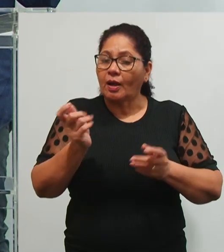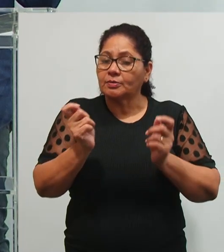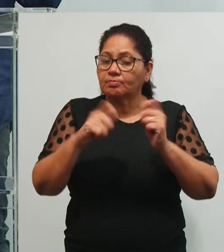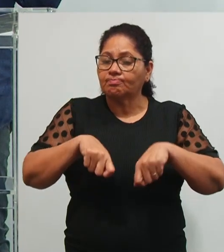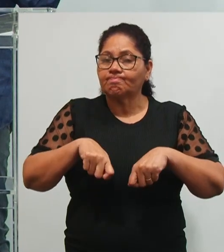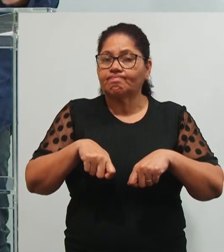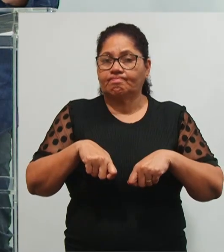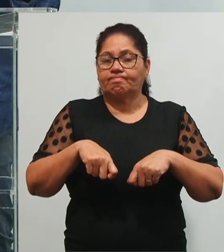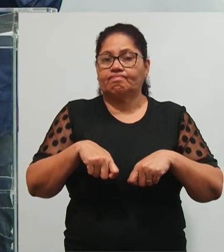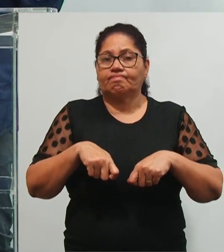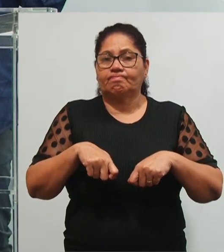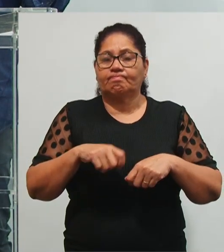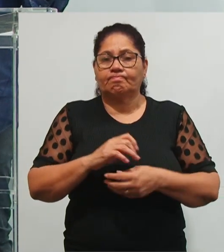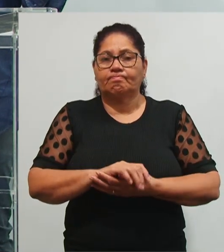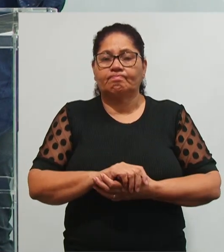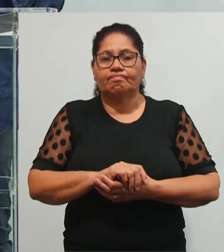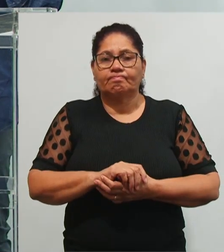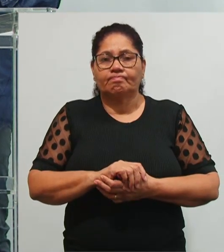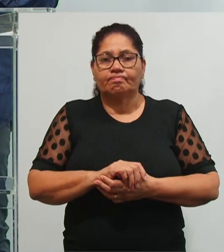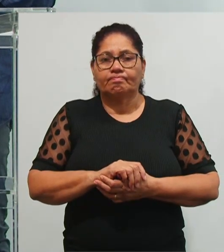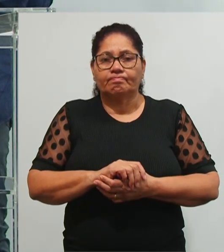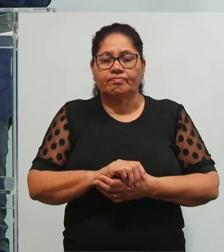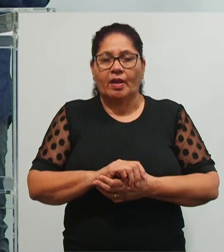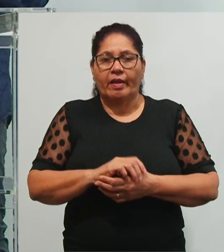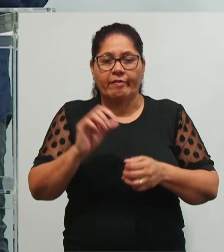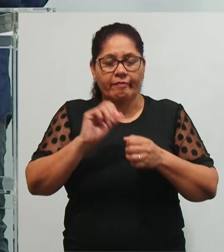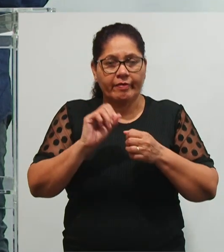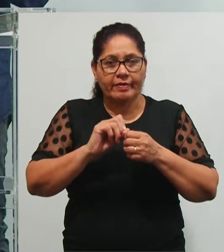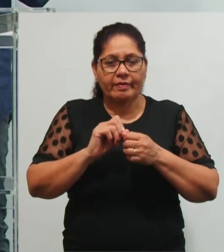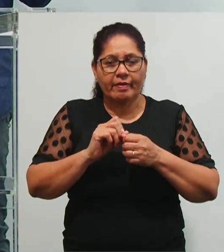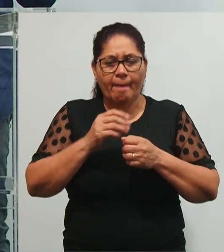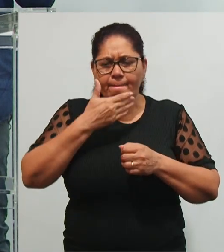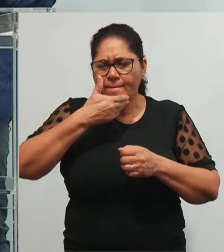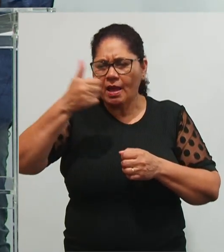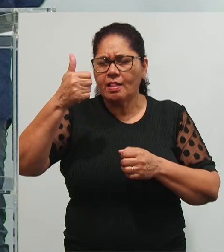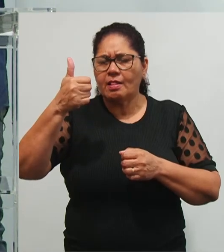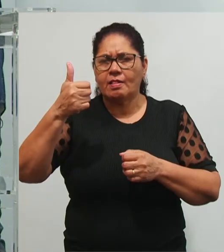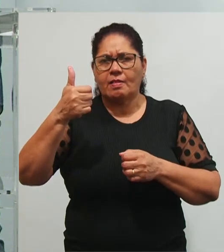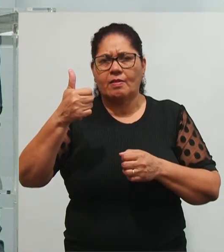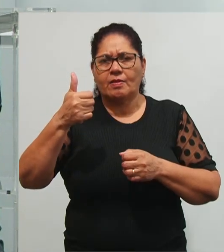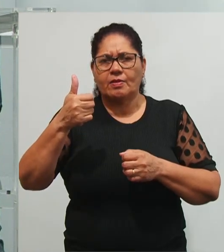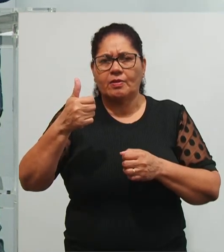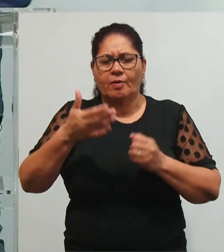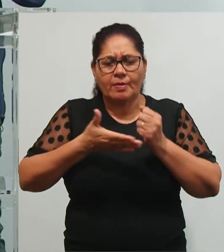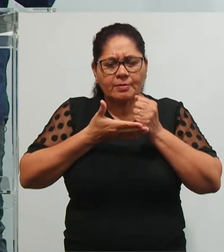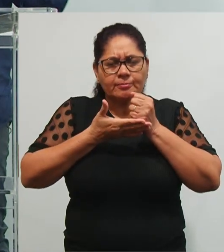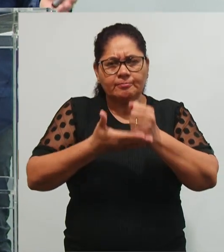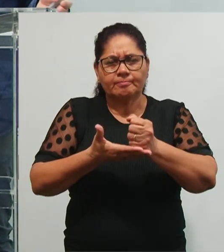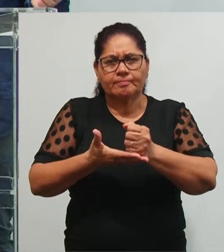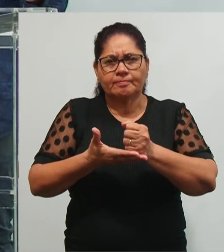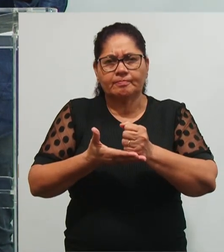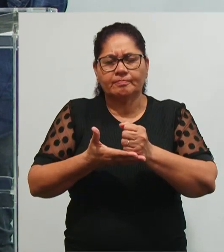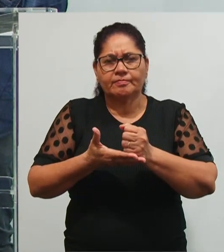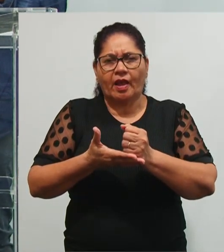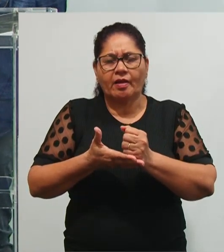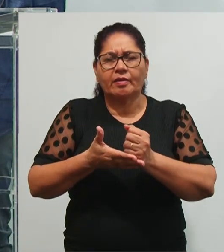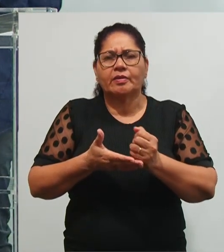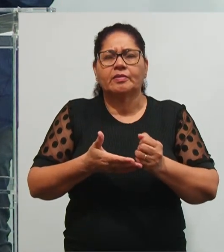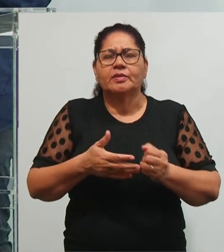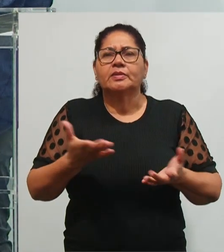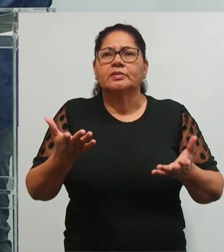estão capacitados, né, em aplicar a melhor ferramenta para auxiliá-lo,